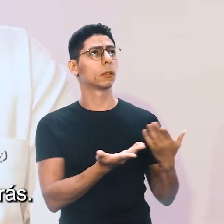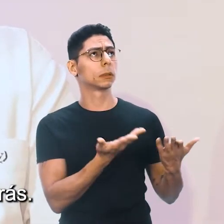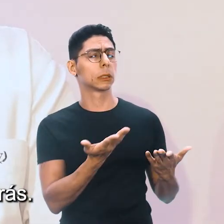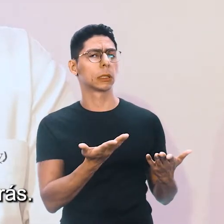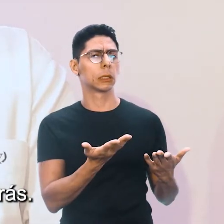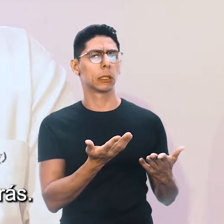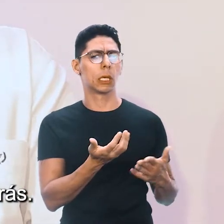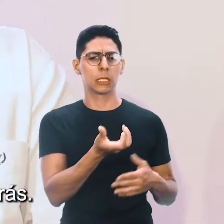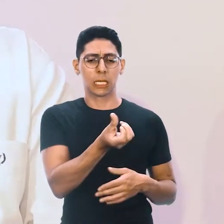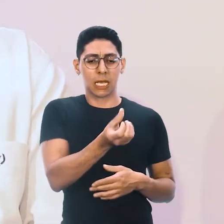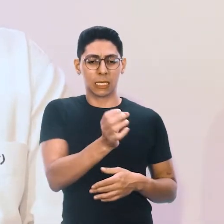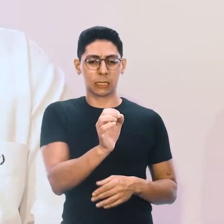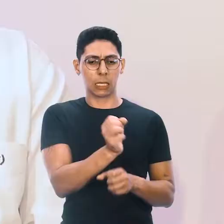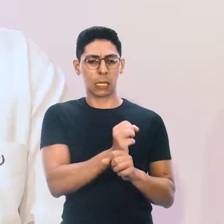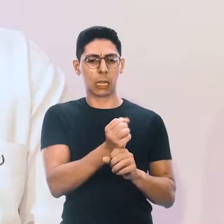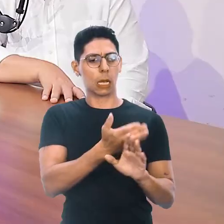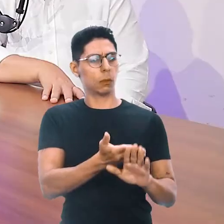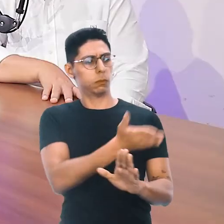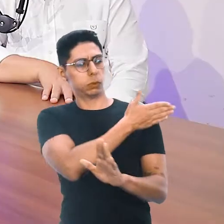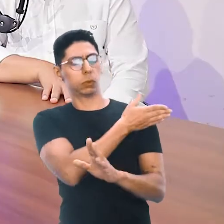de 60 anos atrás.